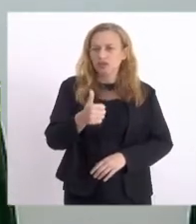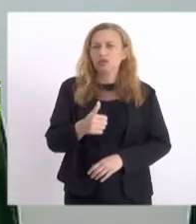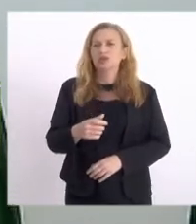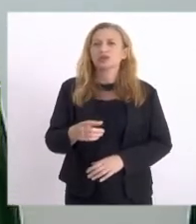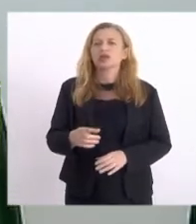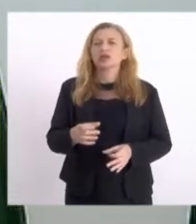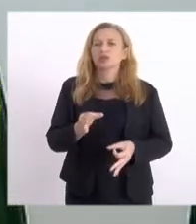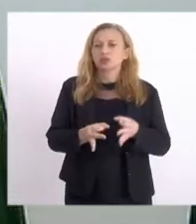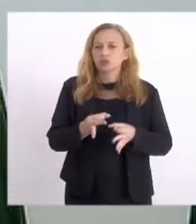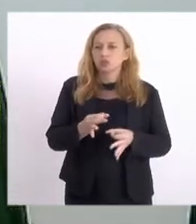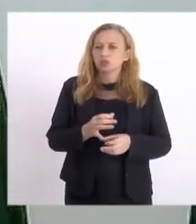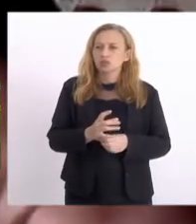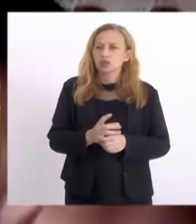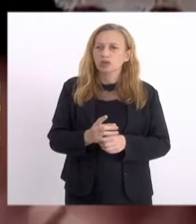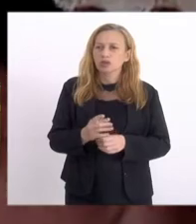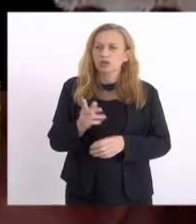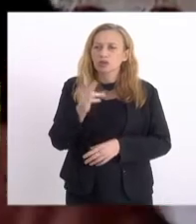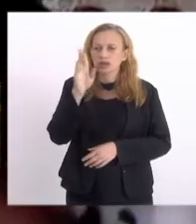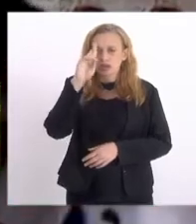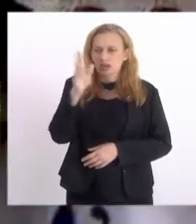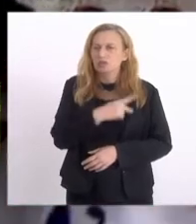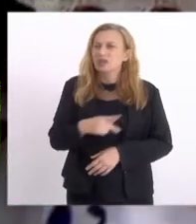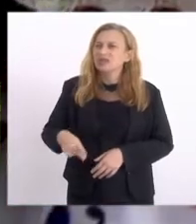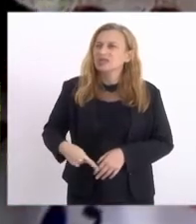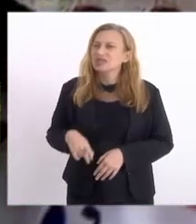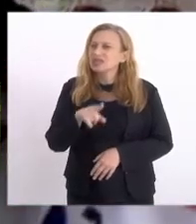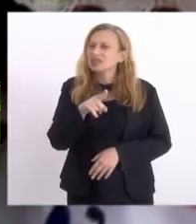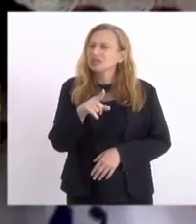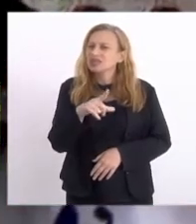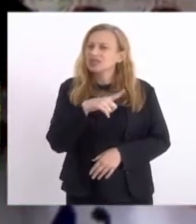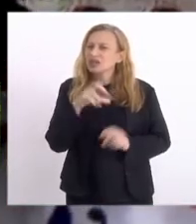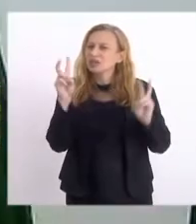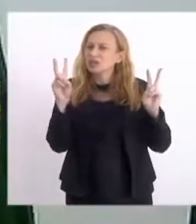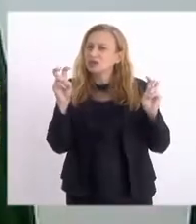pela juridicidade. Presidente, a gente tem uma questão